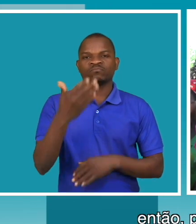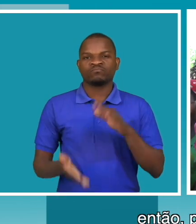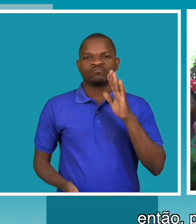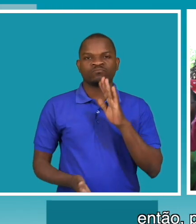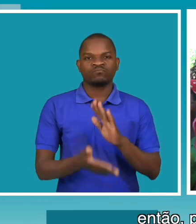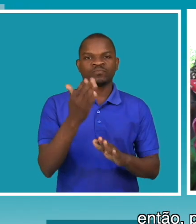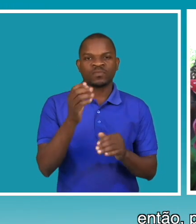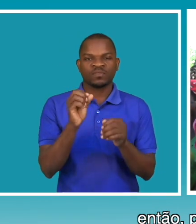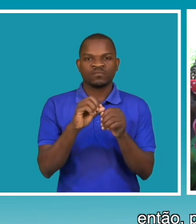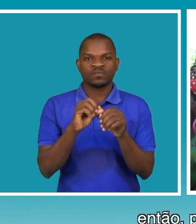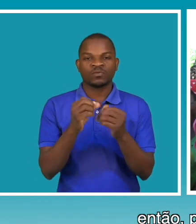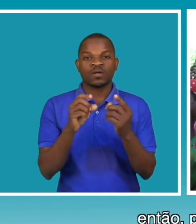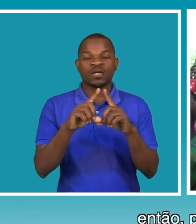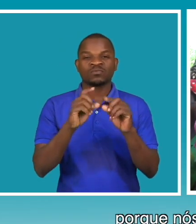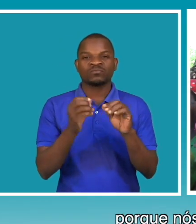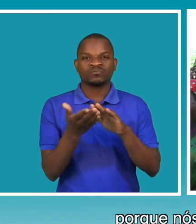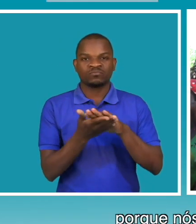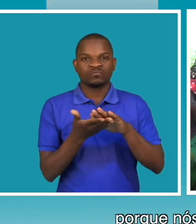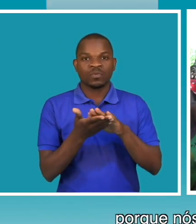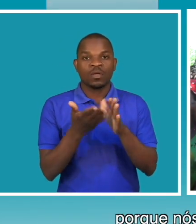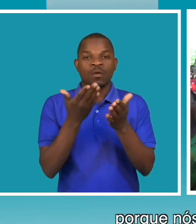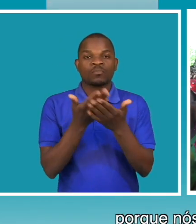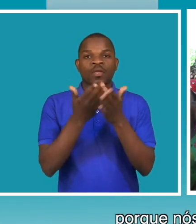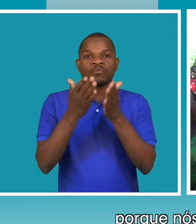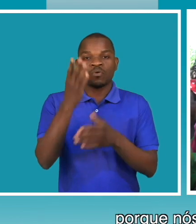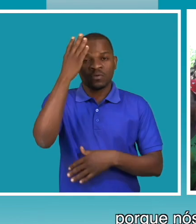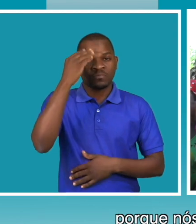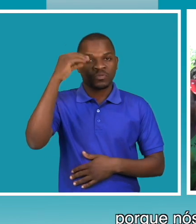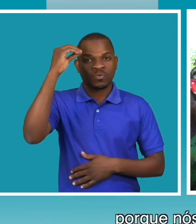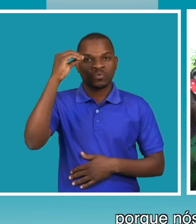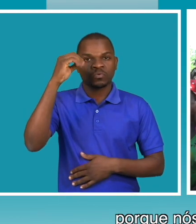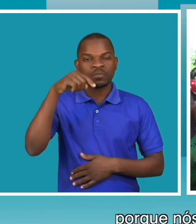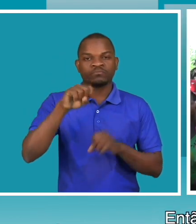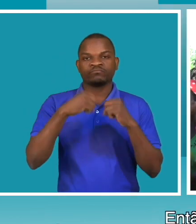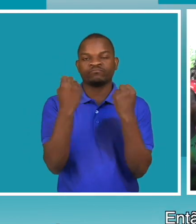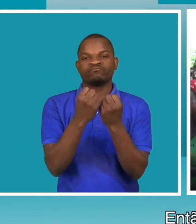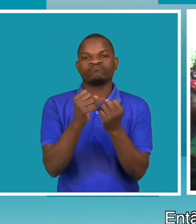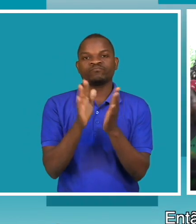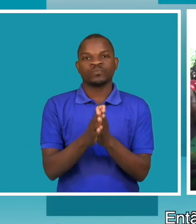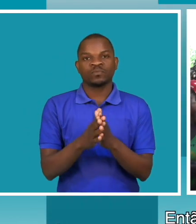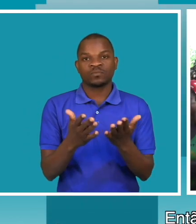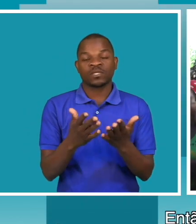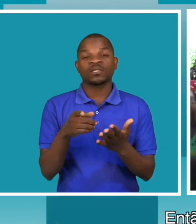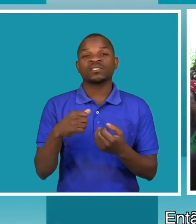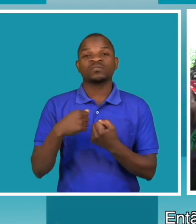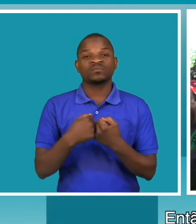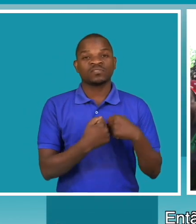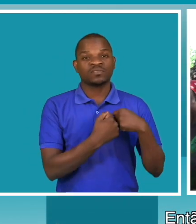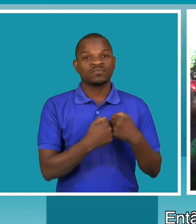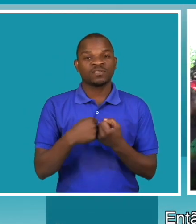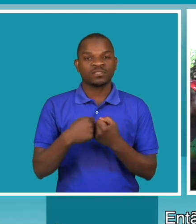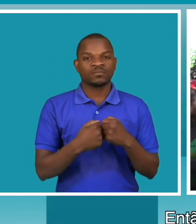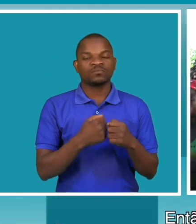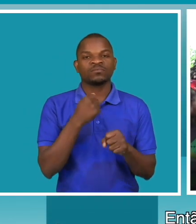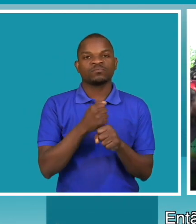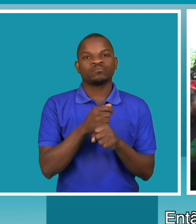começamos já a fazer um aconselhamento primário, né? Porque nós não temos um psicólogo direto na associação. Então, foi muito difícil. É um desafio